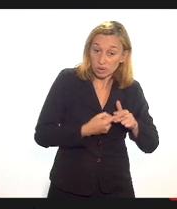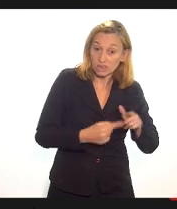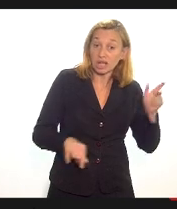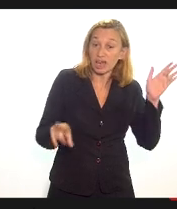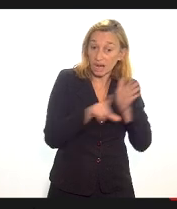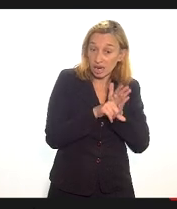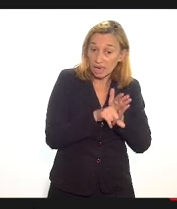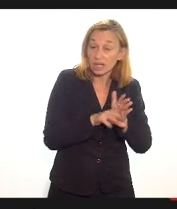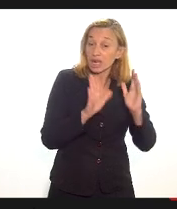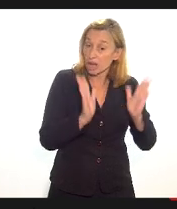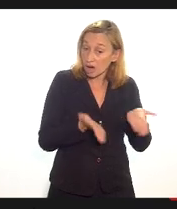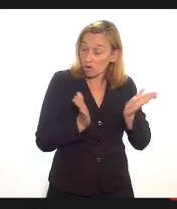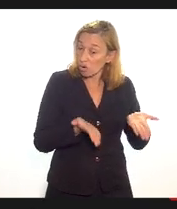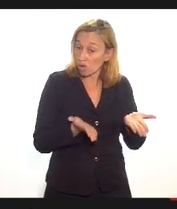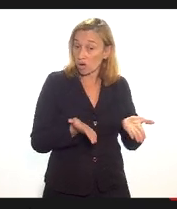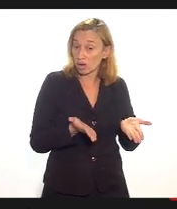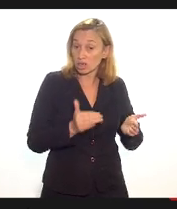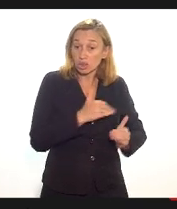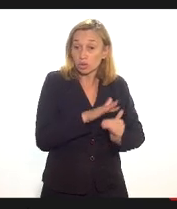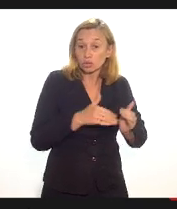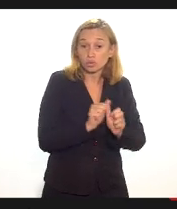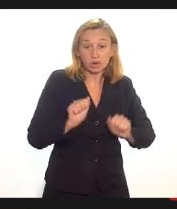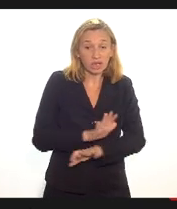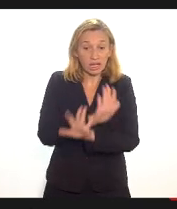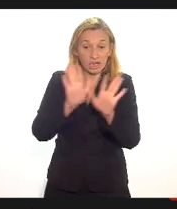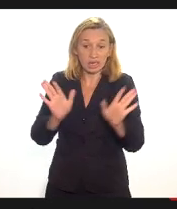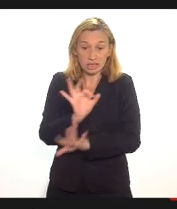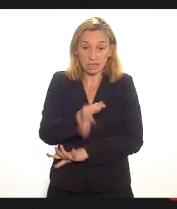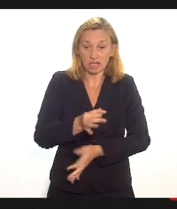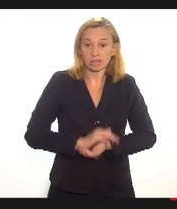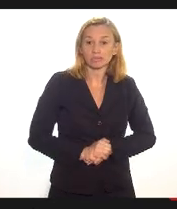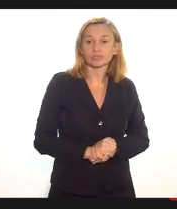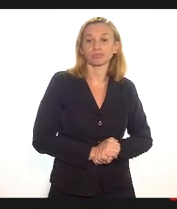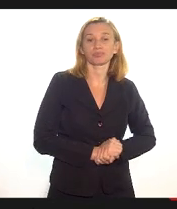mecânica legal e também com toda a transparência possível.